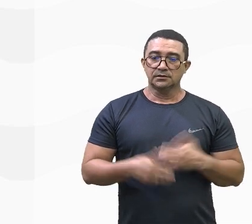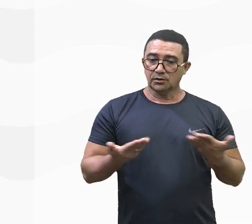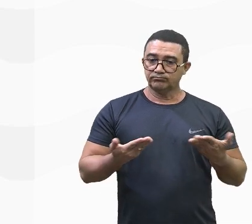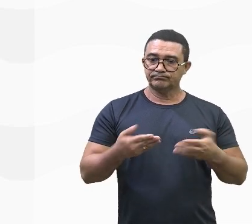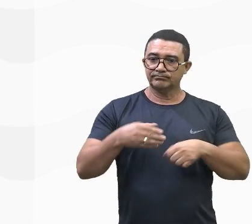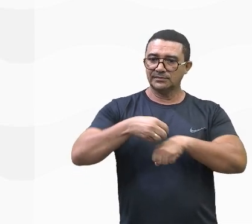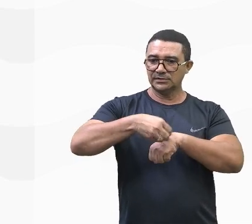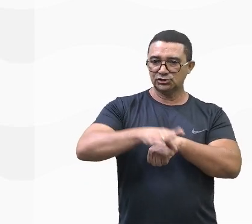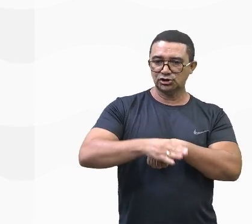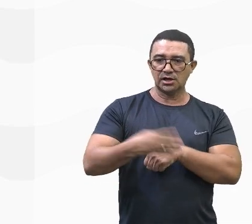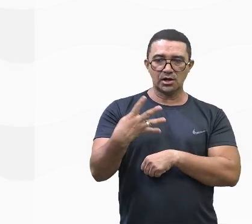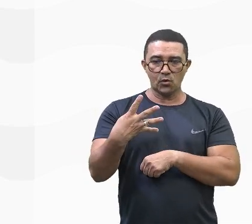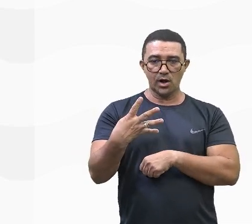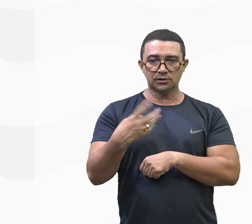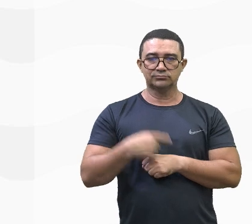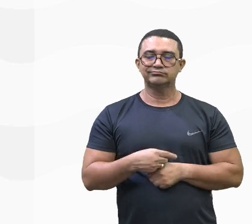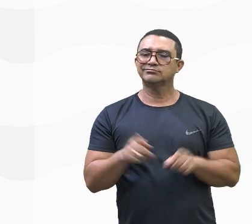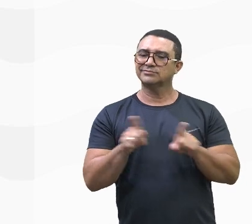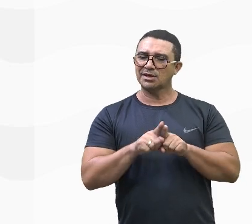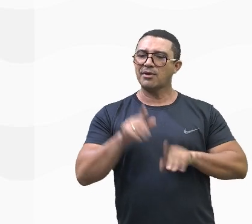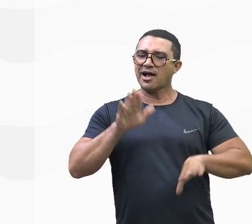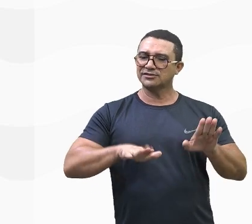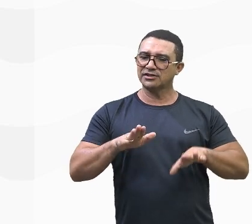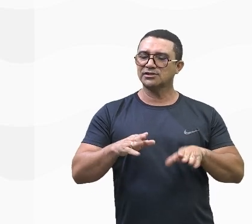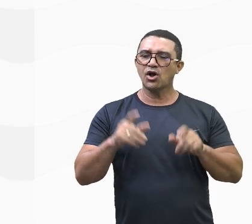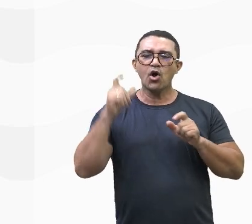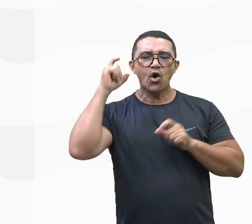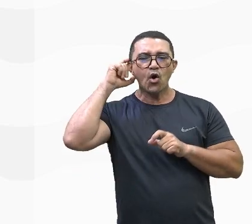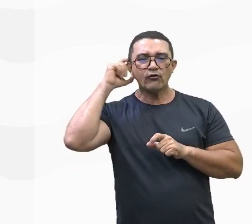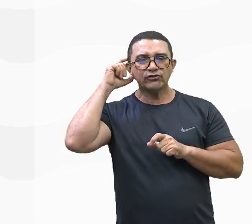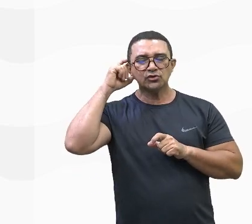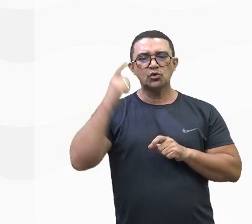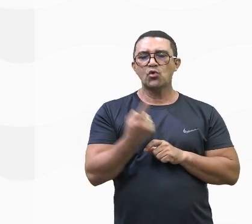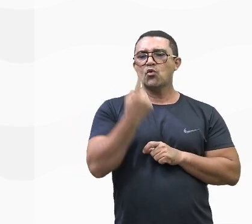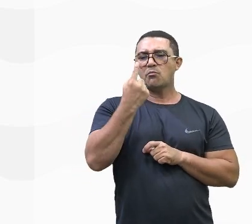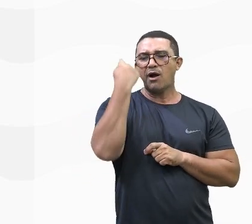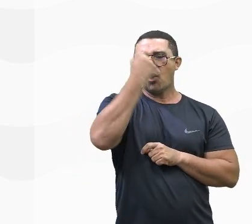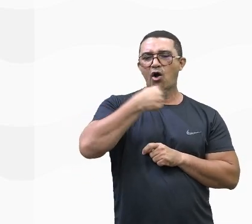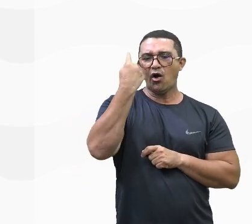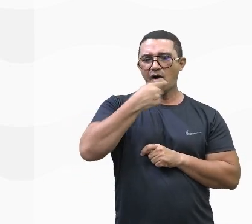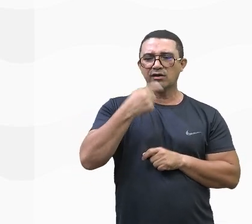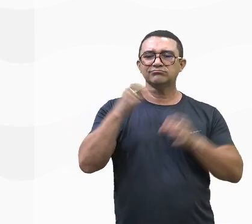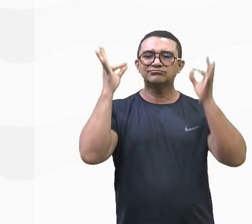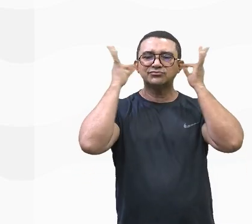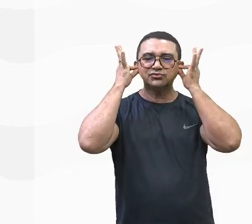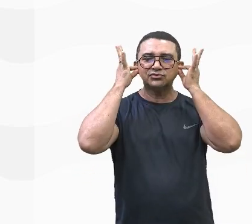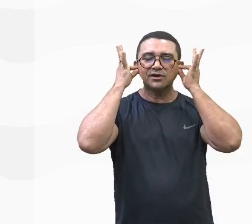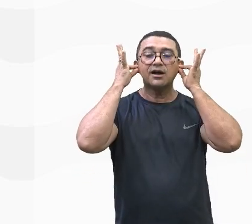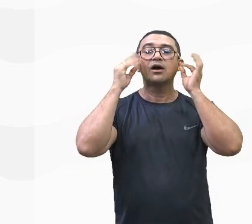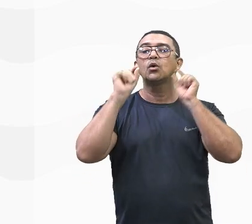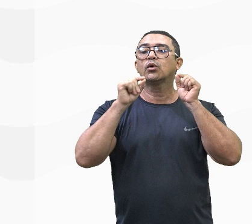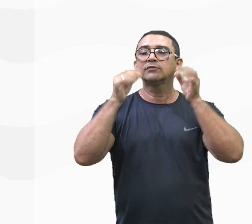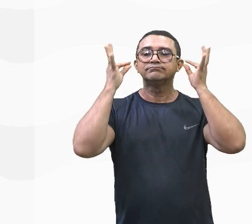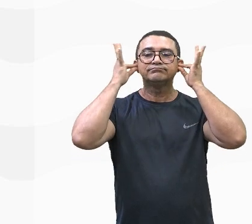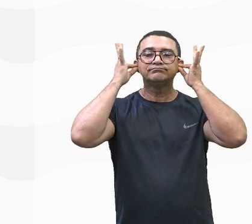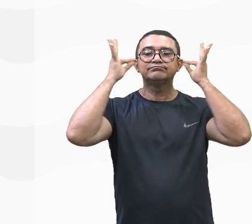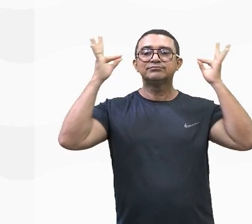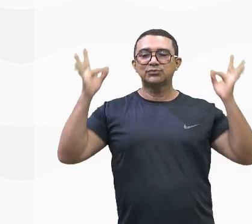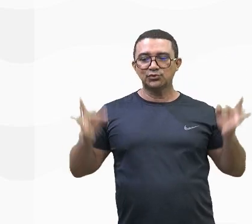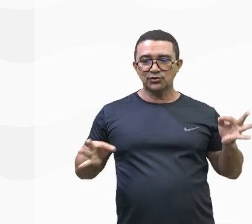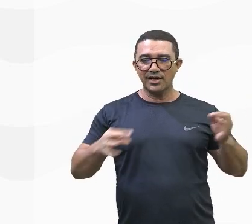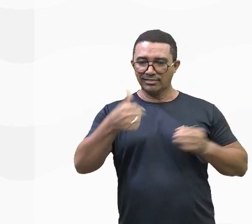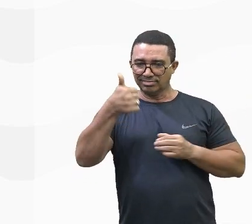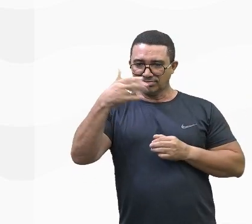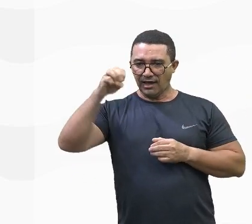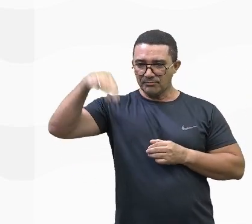ponto 4, dê um descanso aos seus ouvidos. A cada hora de música ouvida no fone, o recomendável é passar 10